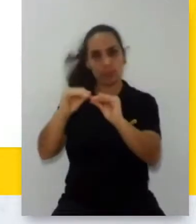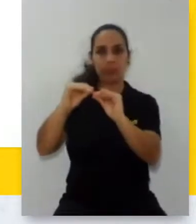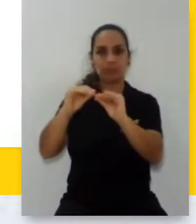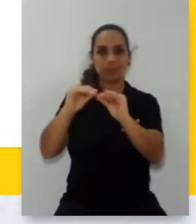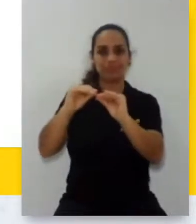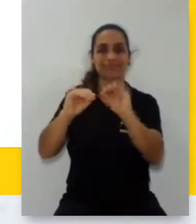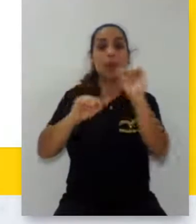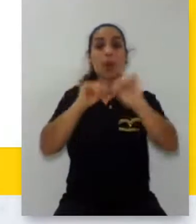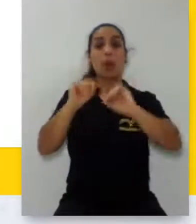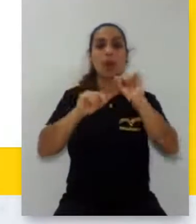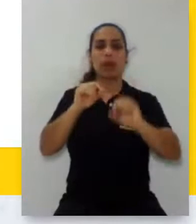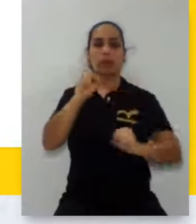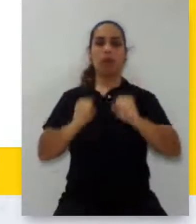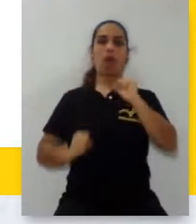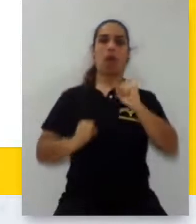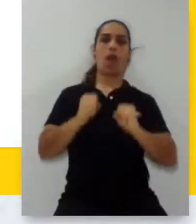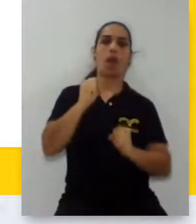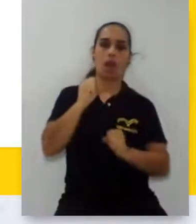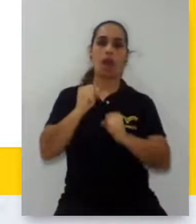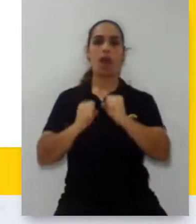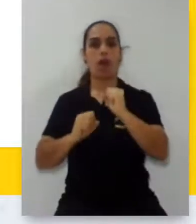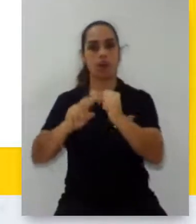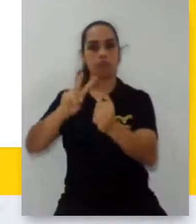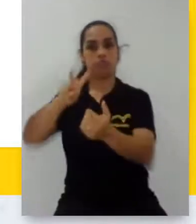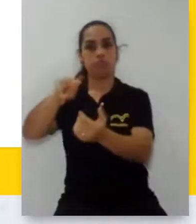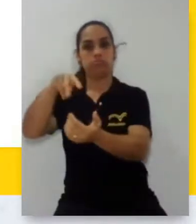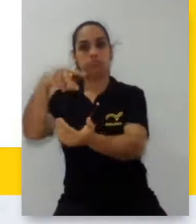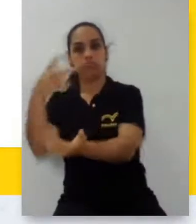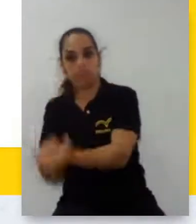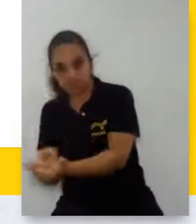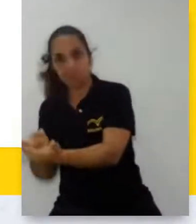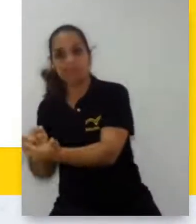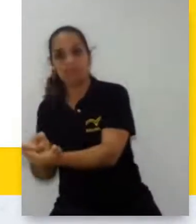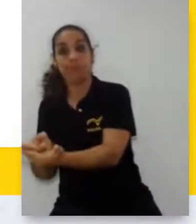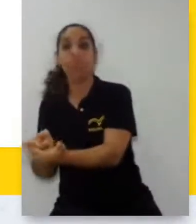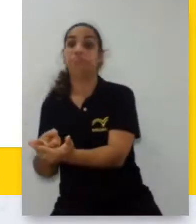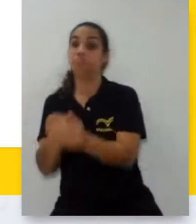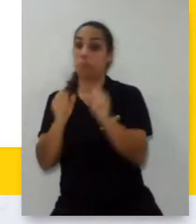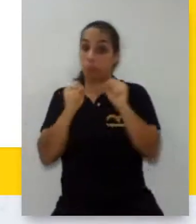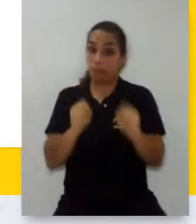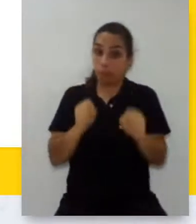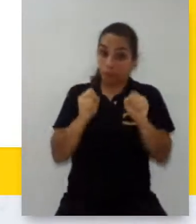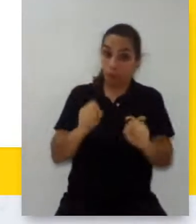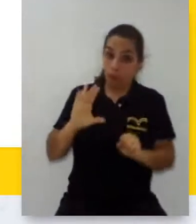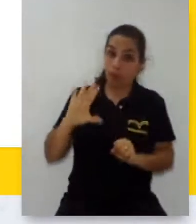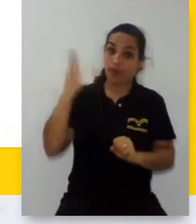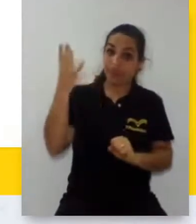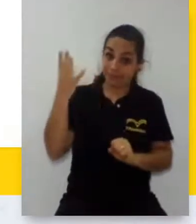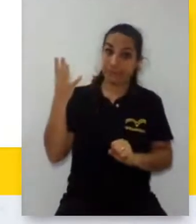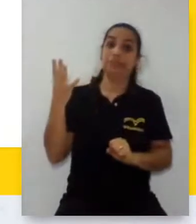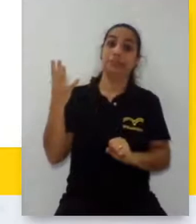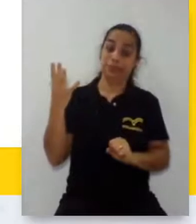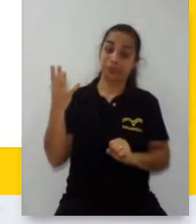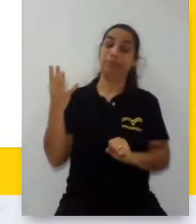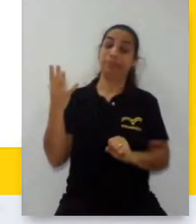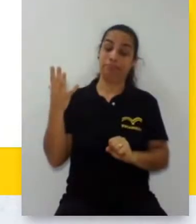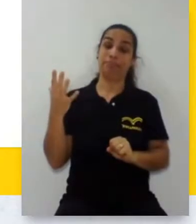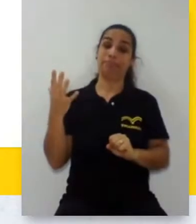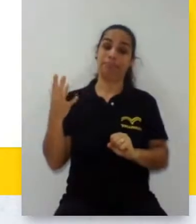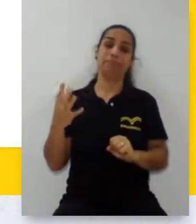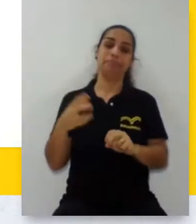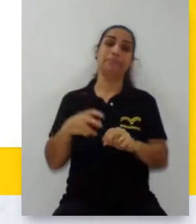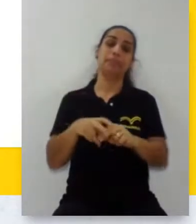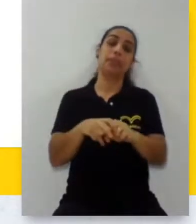Então, devo fazer em jejum? Não devo? Qual é? Assim, a literatura ainda não está muito clara sobre isso.